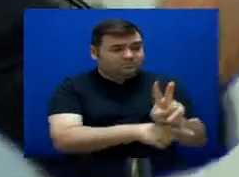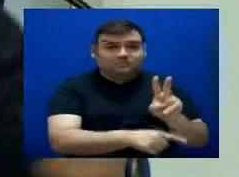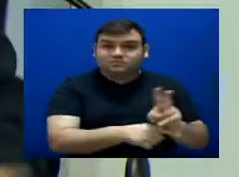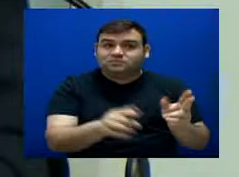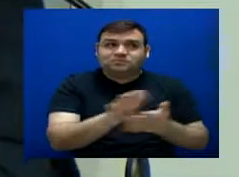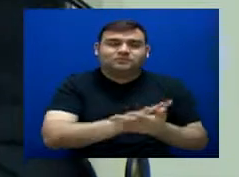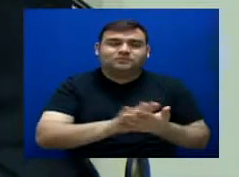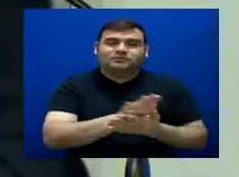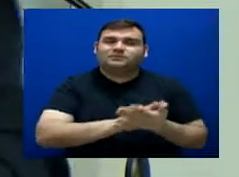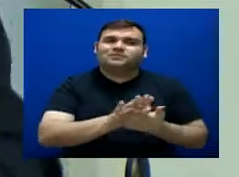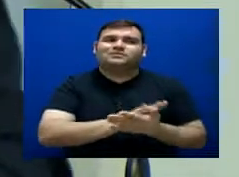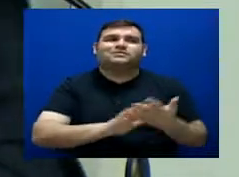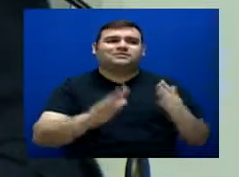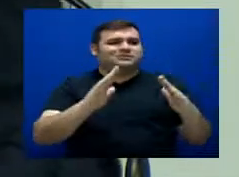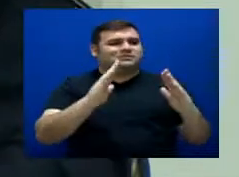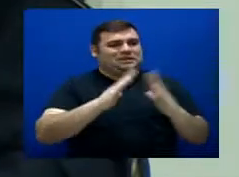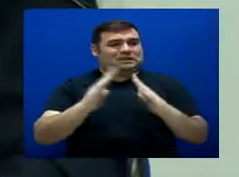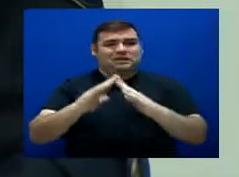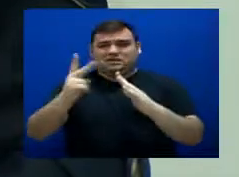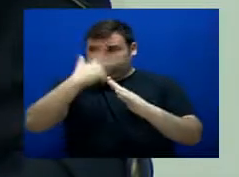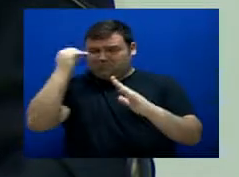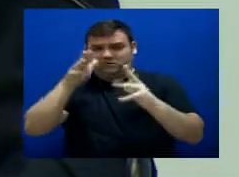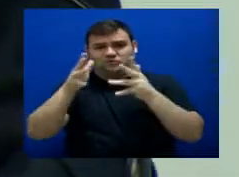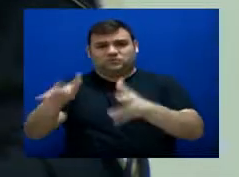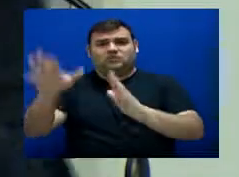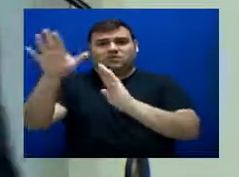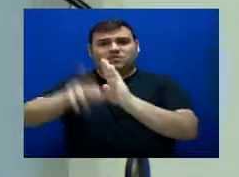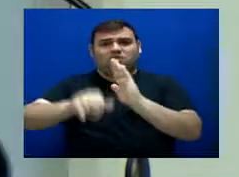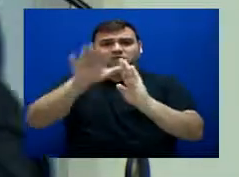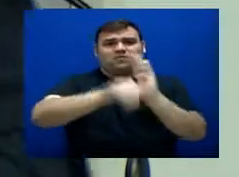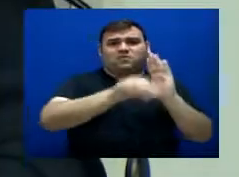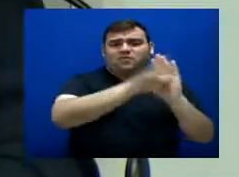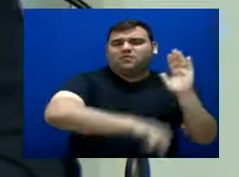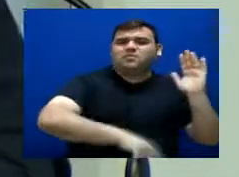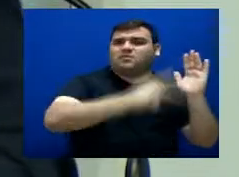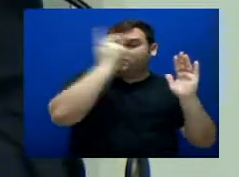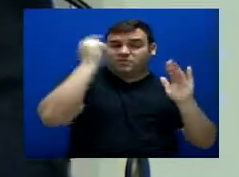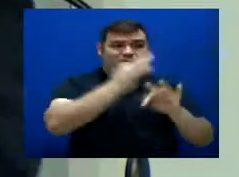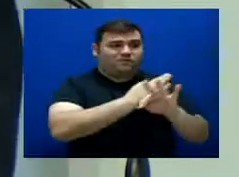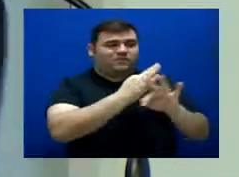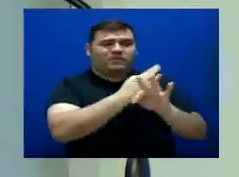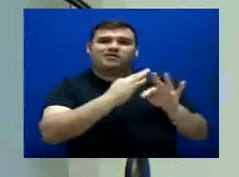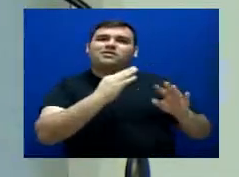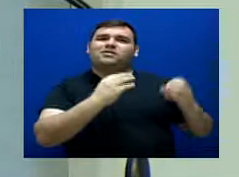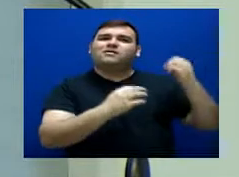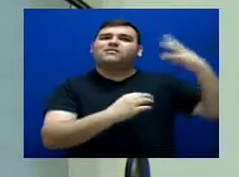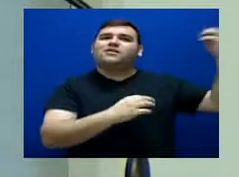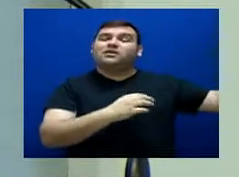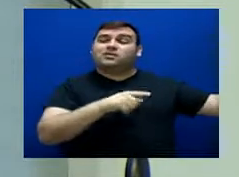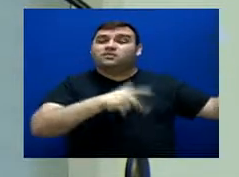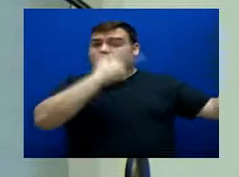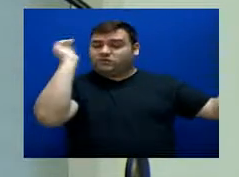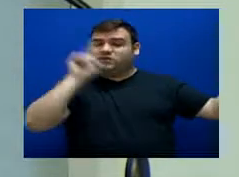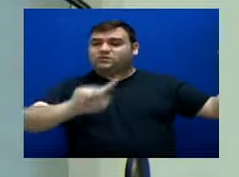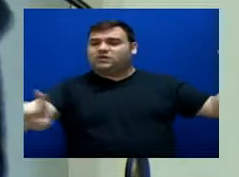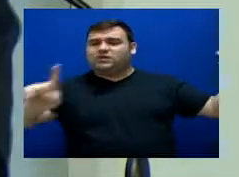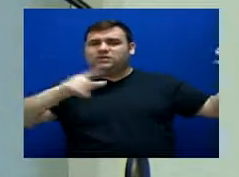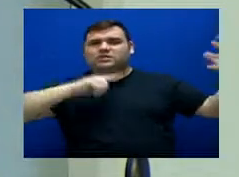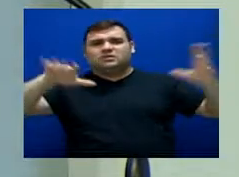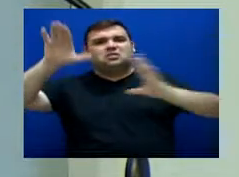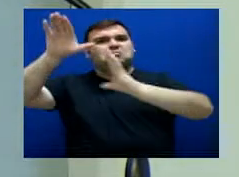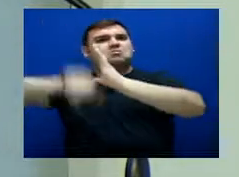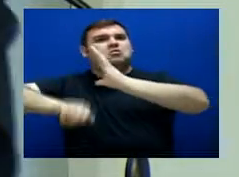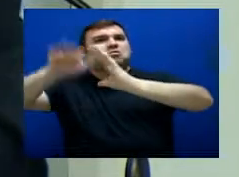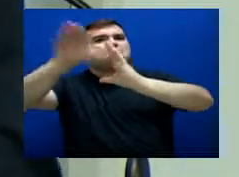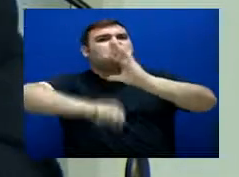sem ter quem a defende. Os lares são saqueados. As pessoas saem para tirar férias, alguém vai na sua casa, entra lá,